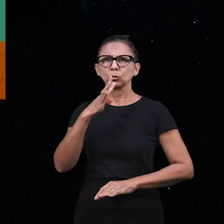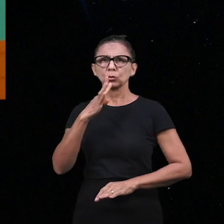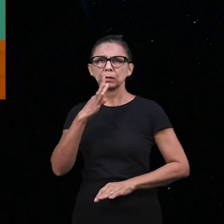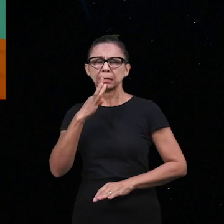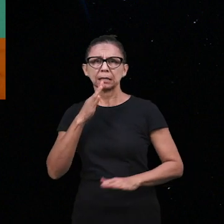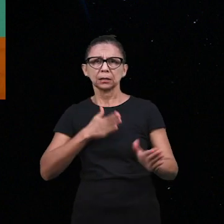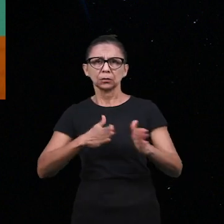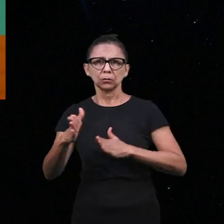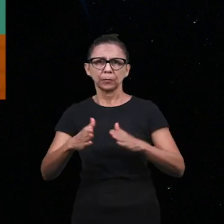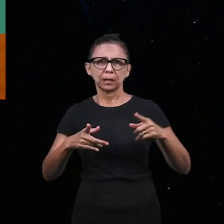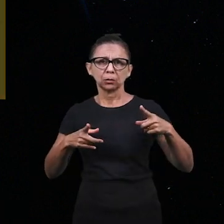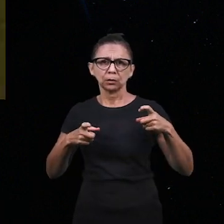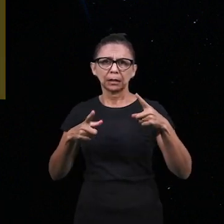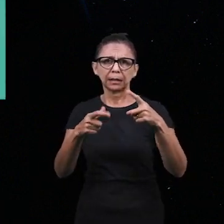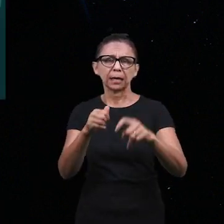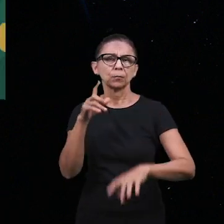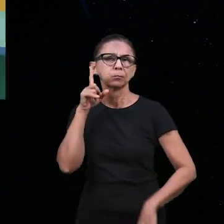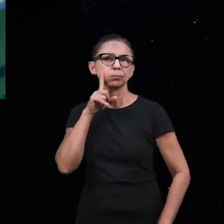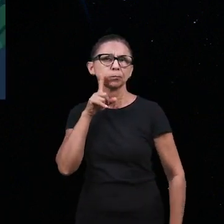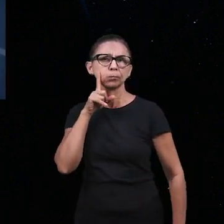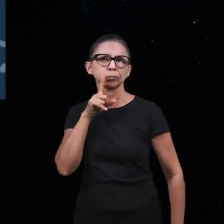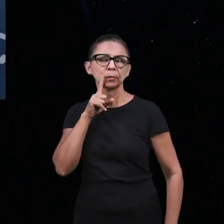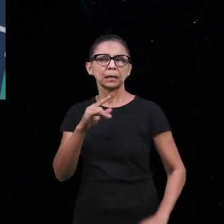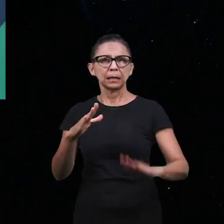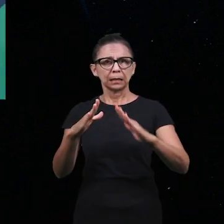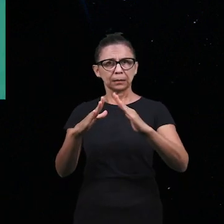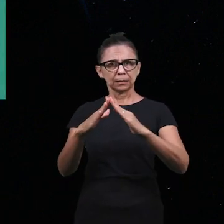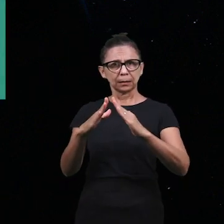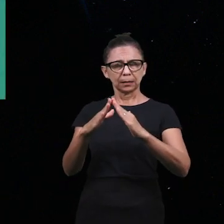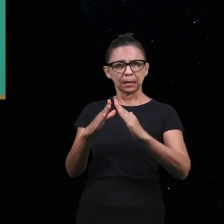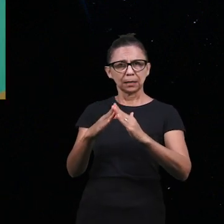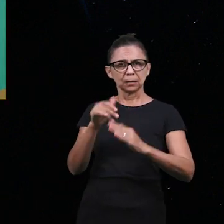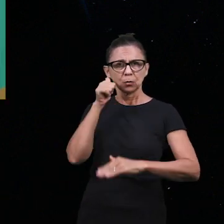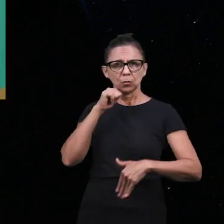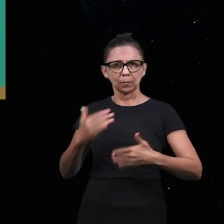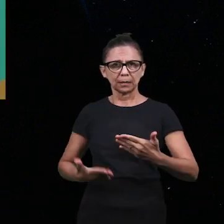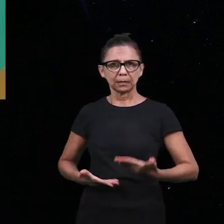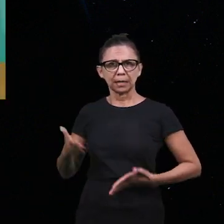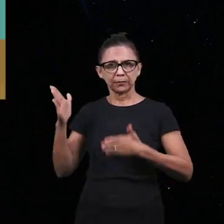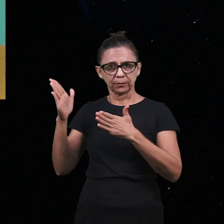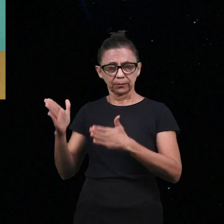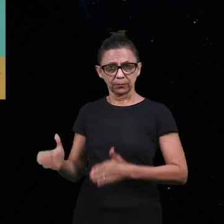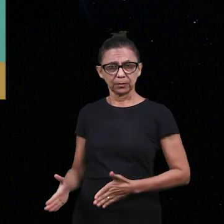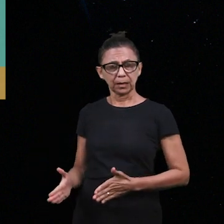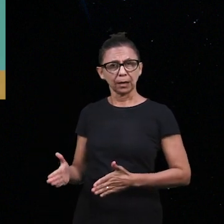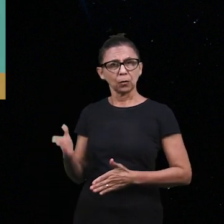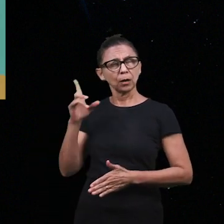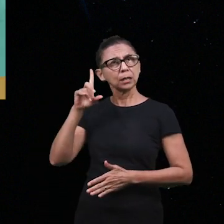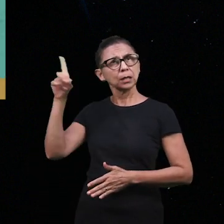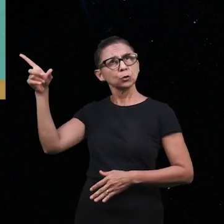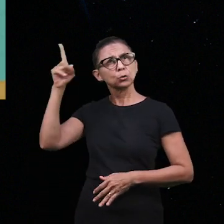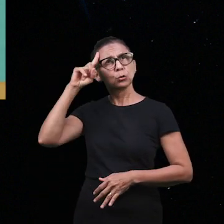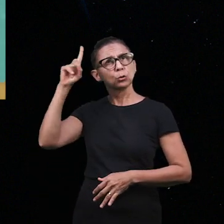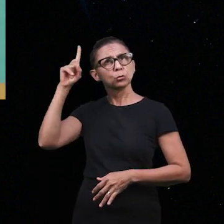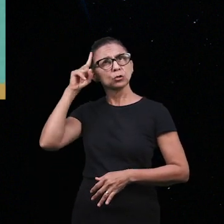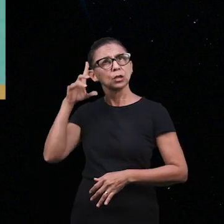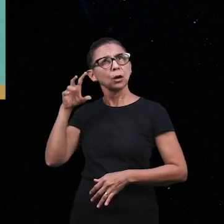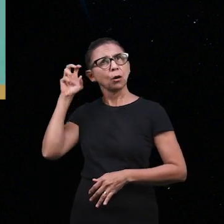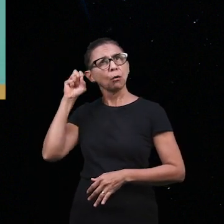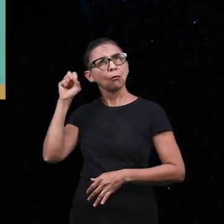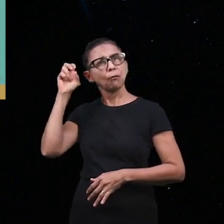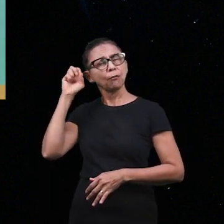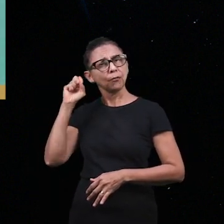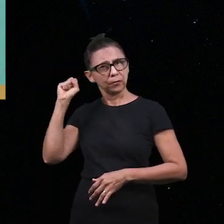Civil Americana. Em sua casa, Julia Hall, serva fiel a Deus, ouvia dia após dia a canção entoada